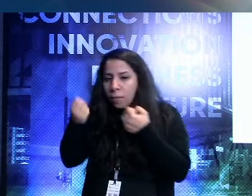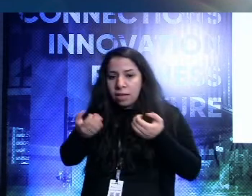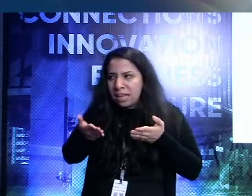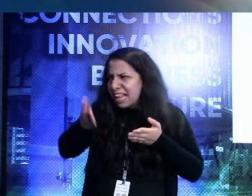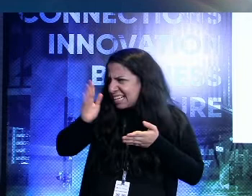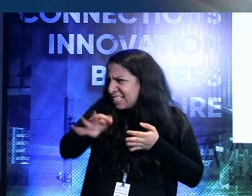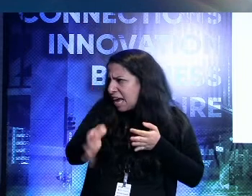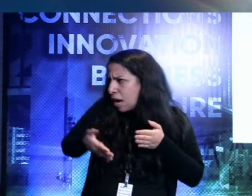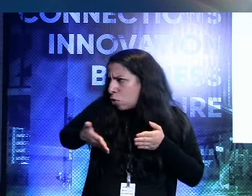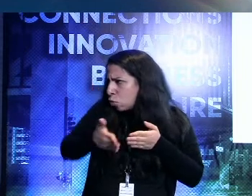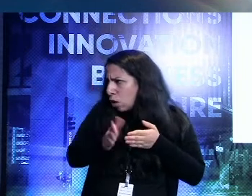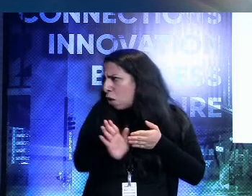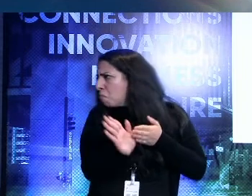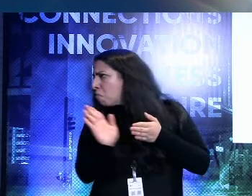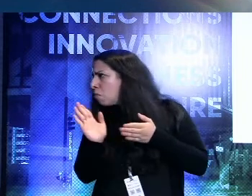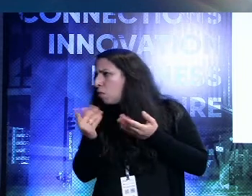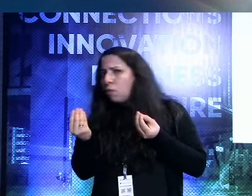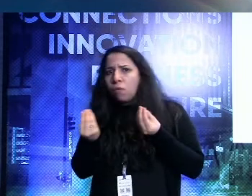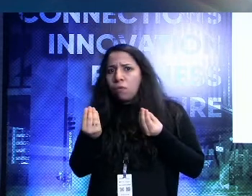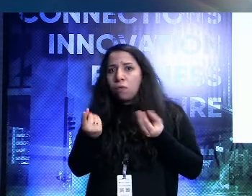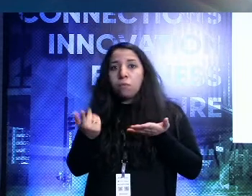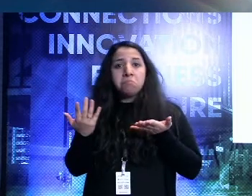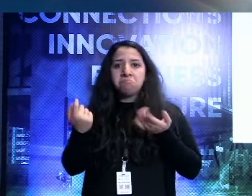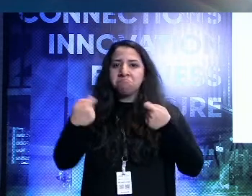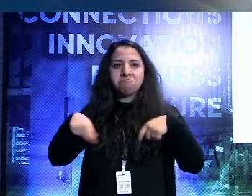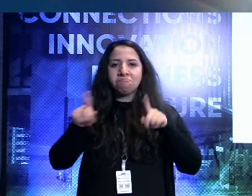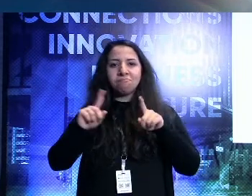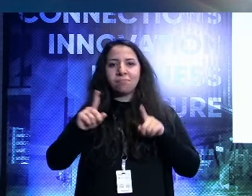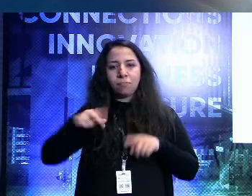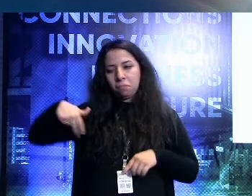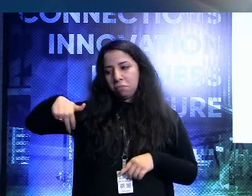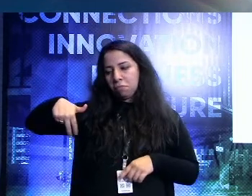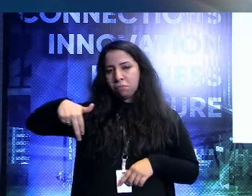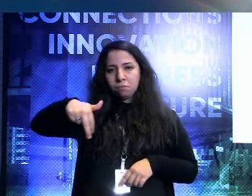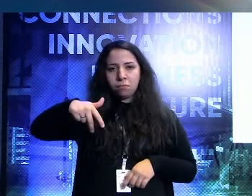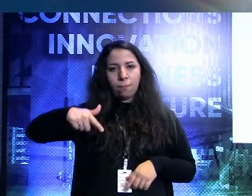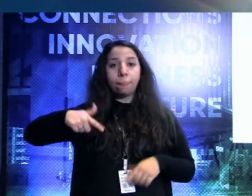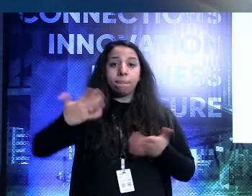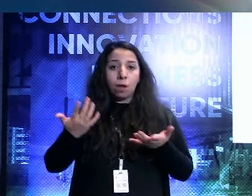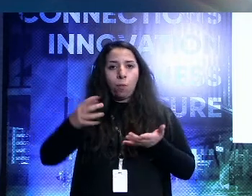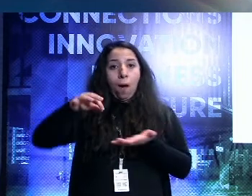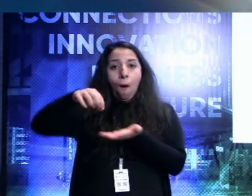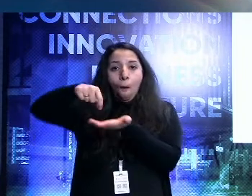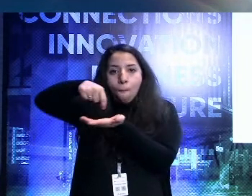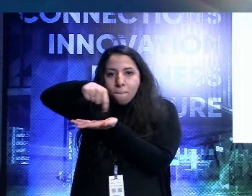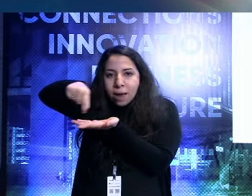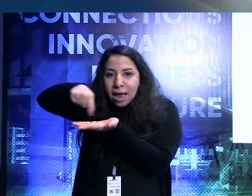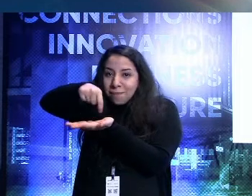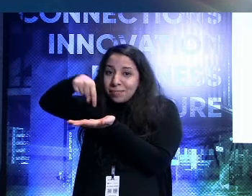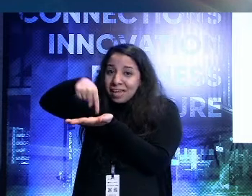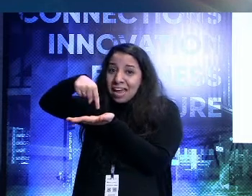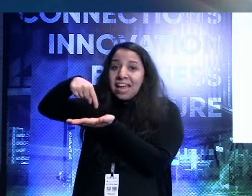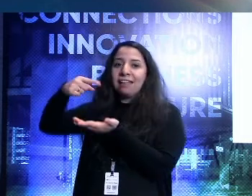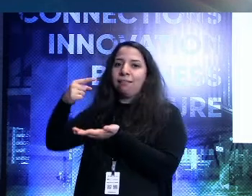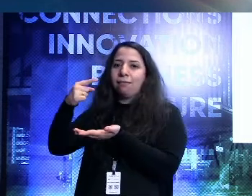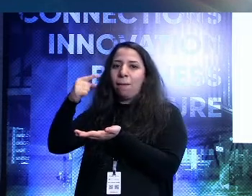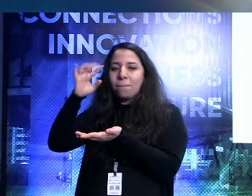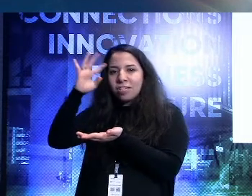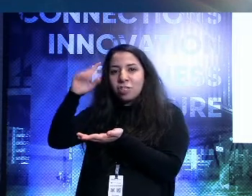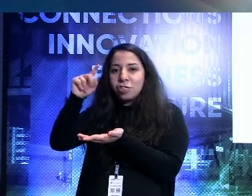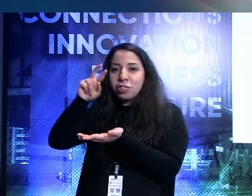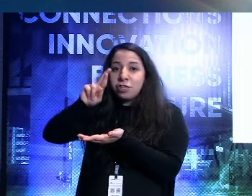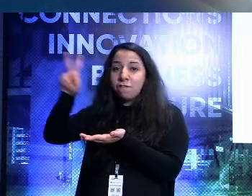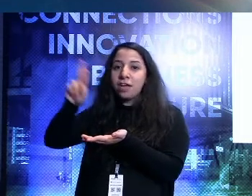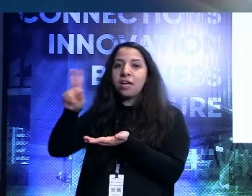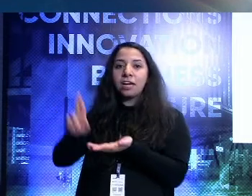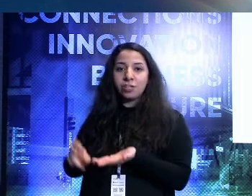então ele calcula de maneira diferente. Da mesma forma, se você for calcular um novo meio de transporte,